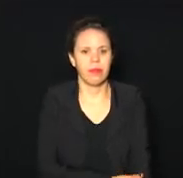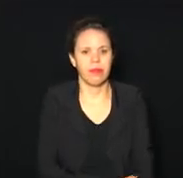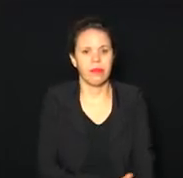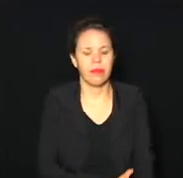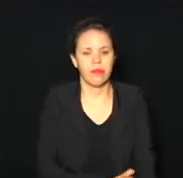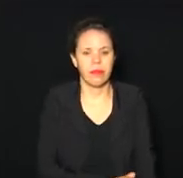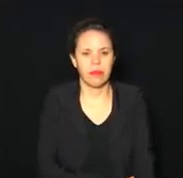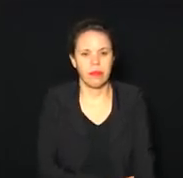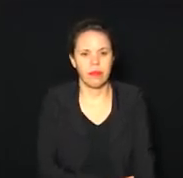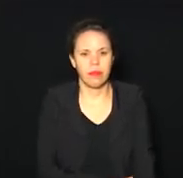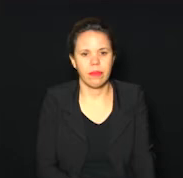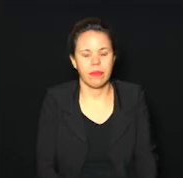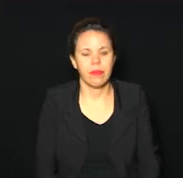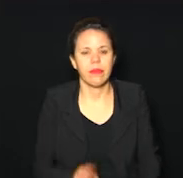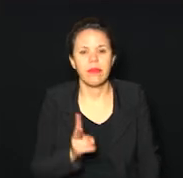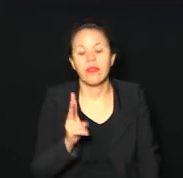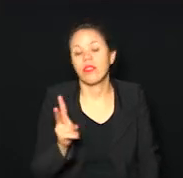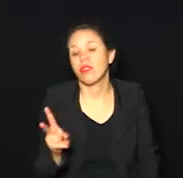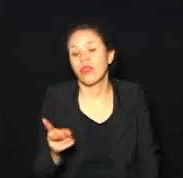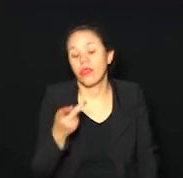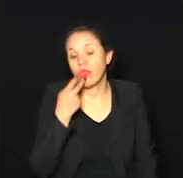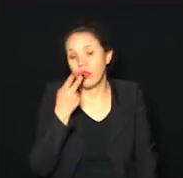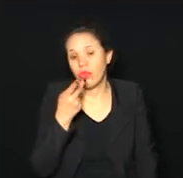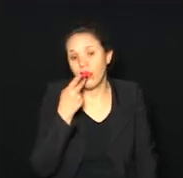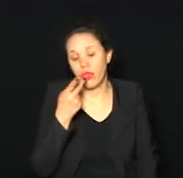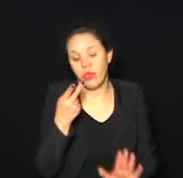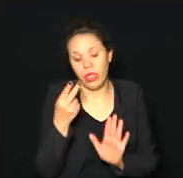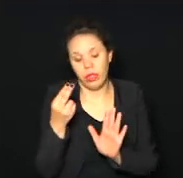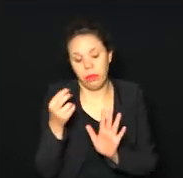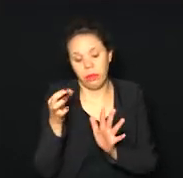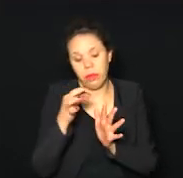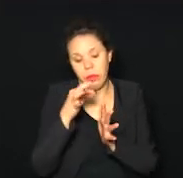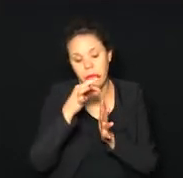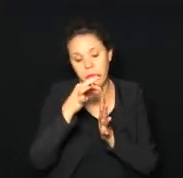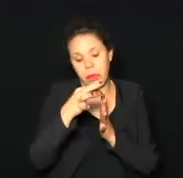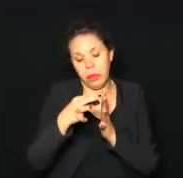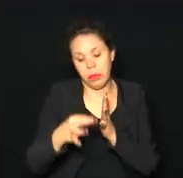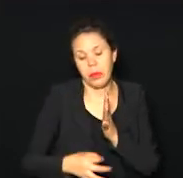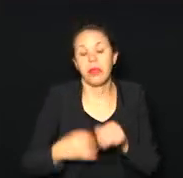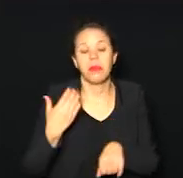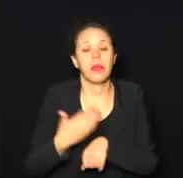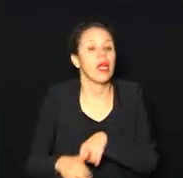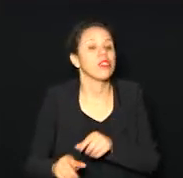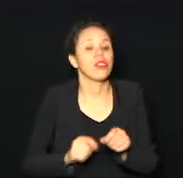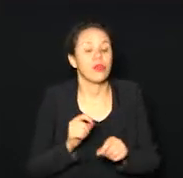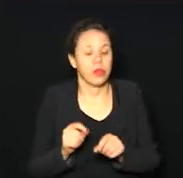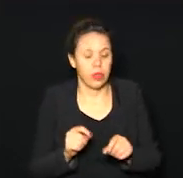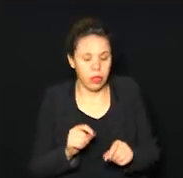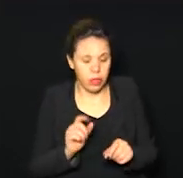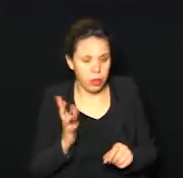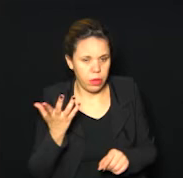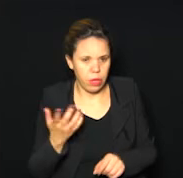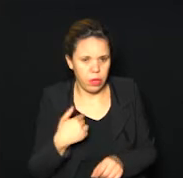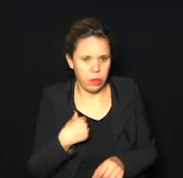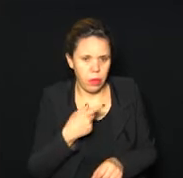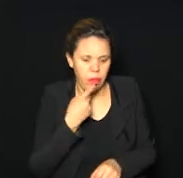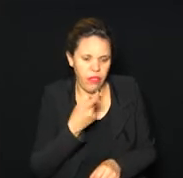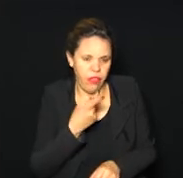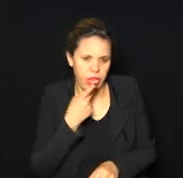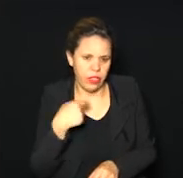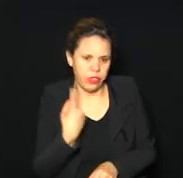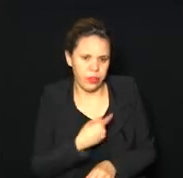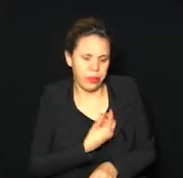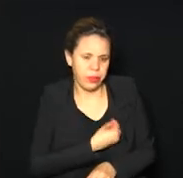pode continuar. Então eu estou colocando assim questões mais práticas, né? Para falar um pouco do nosso